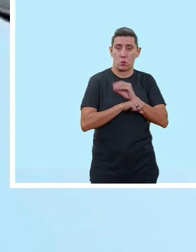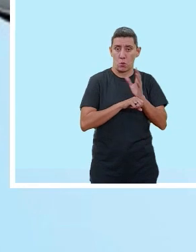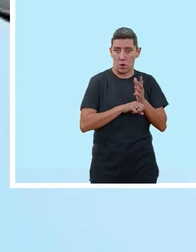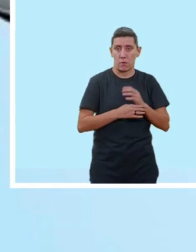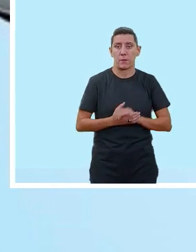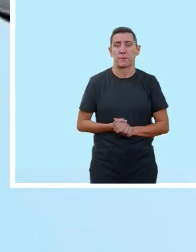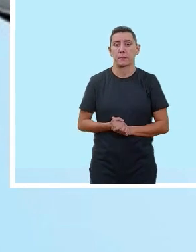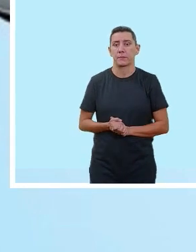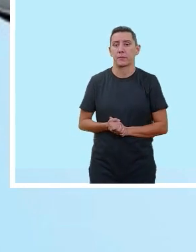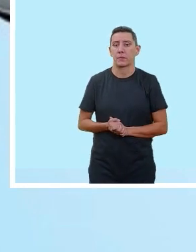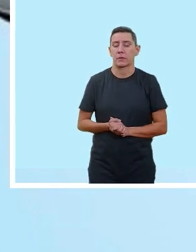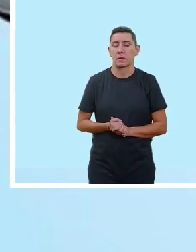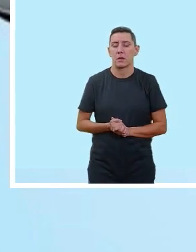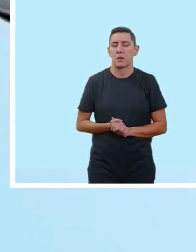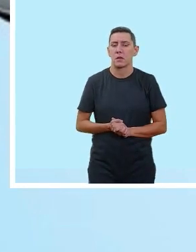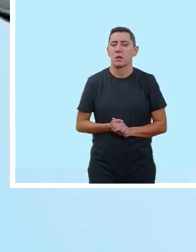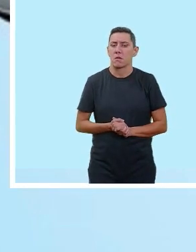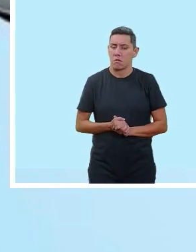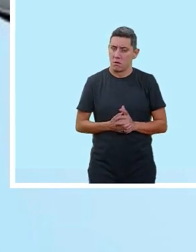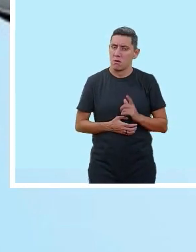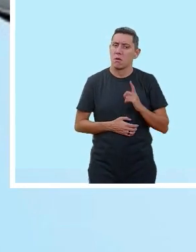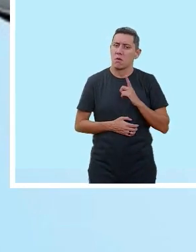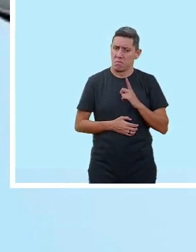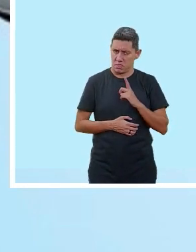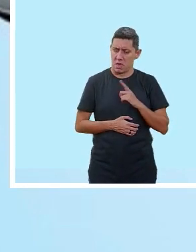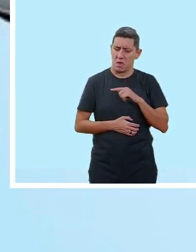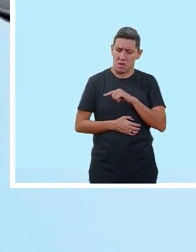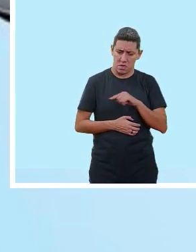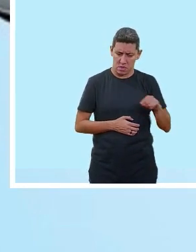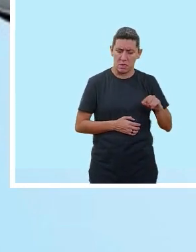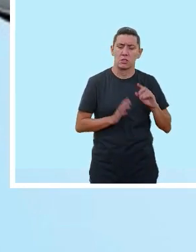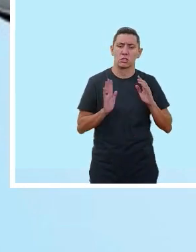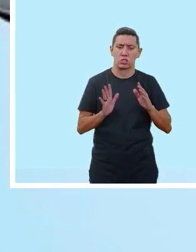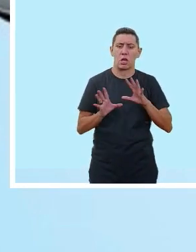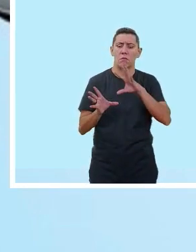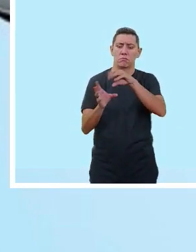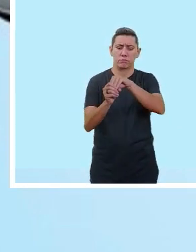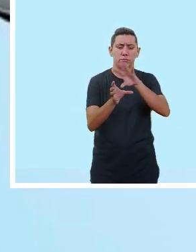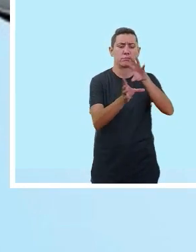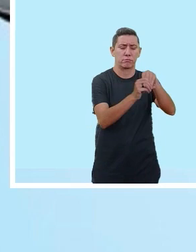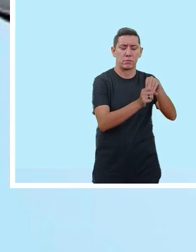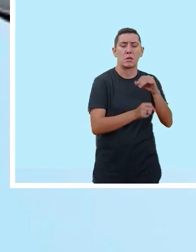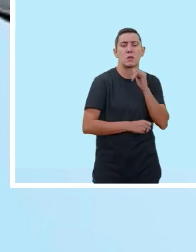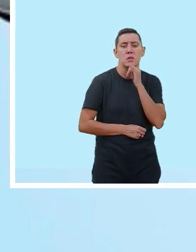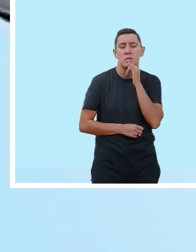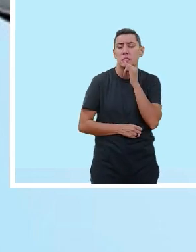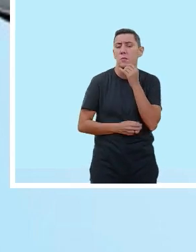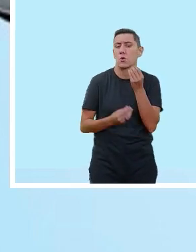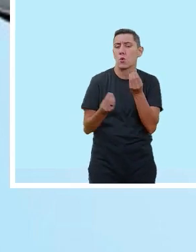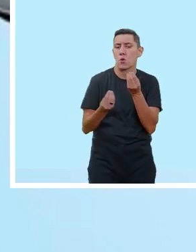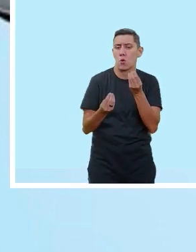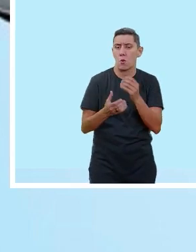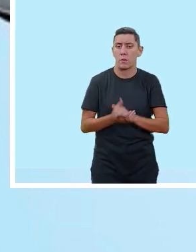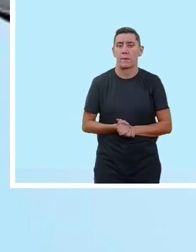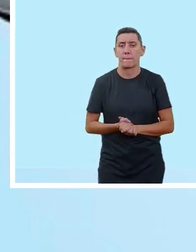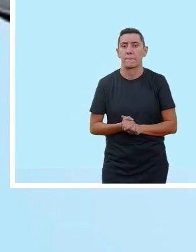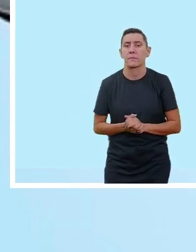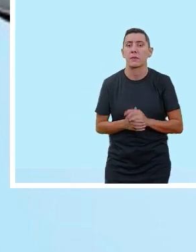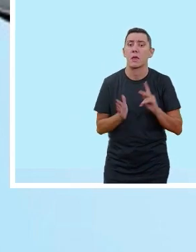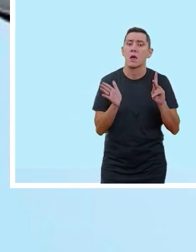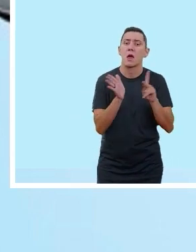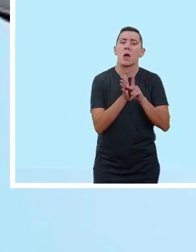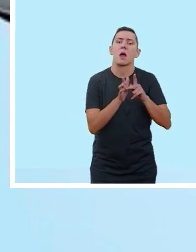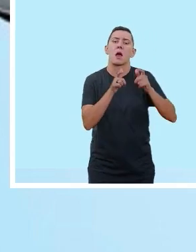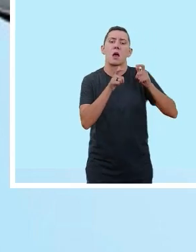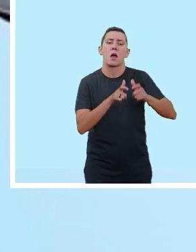operação. Então, vamos para alguns exemplos práticos aqui, né? Então, aqui a gente tem um caso prático aqui do data center